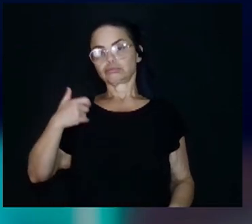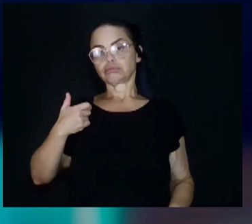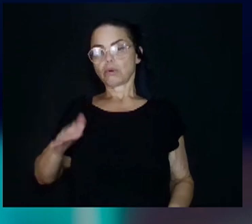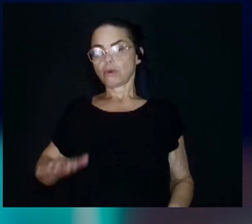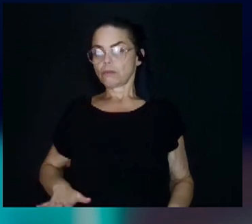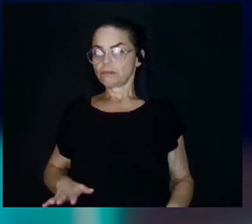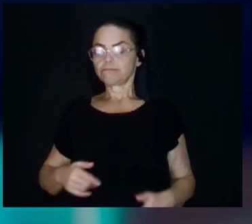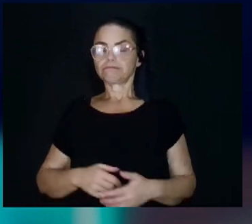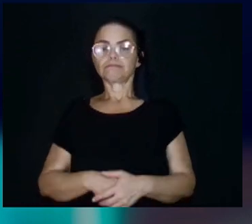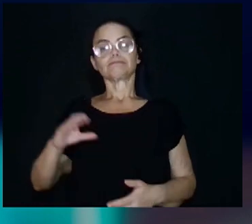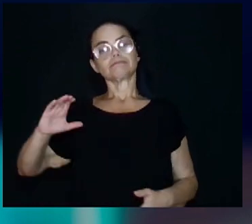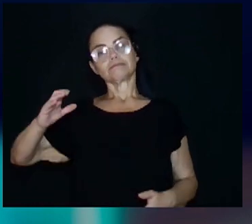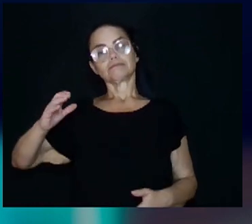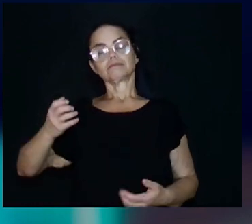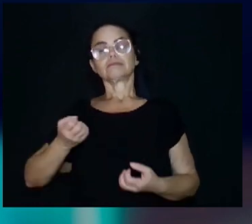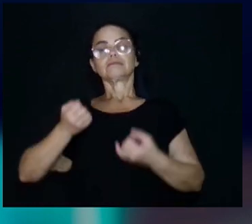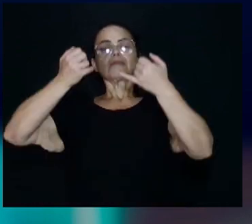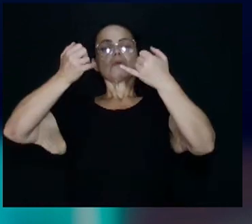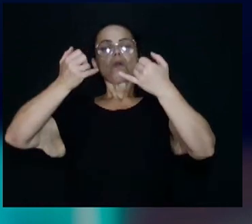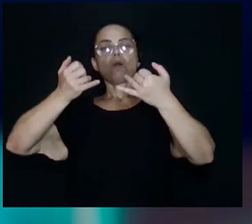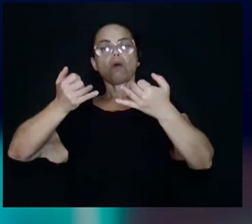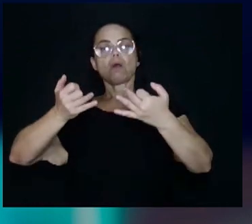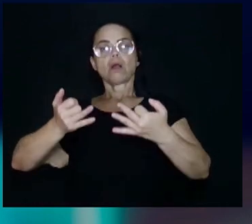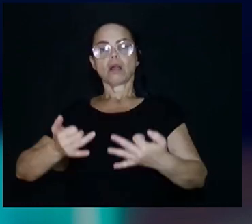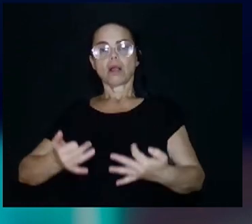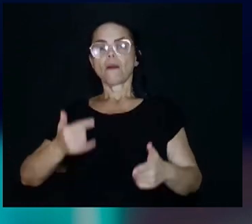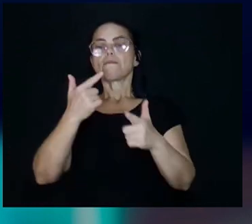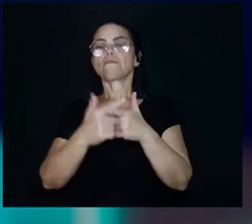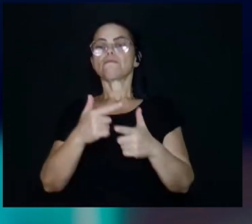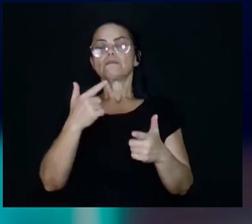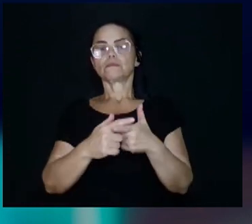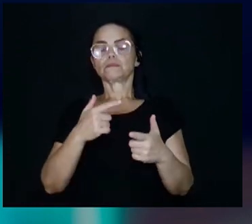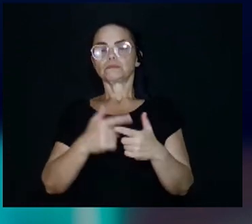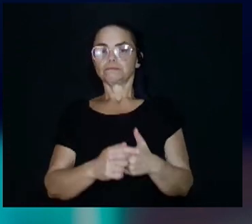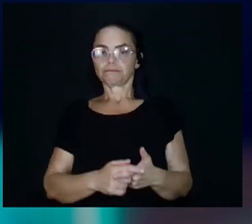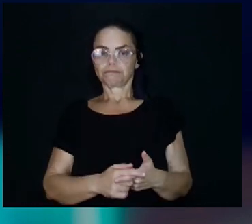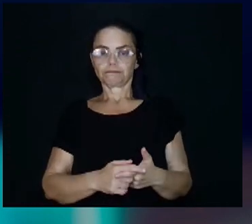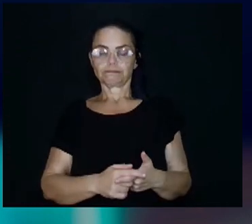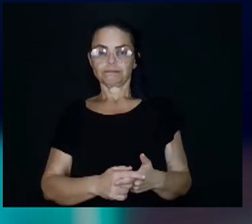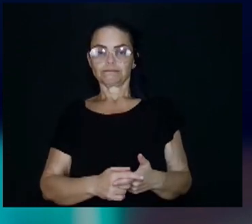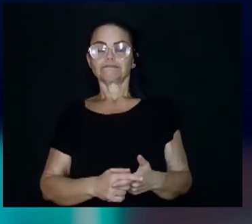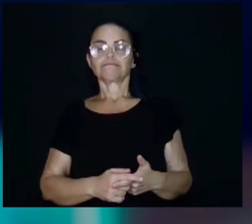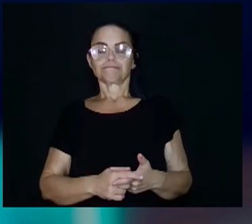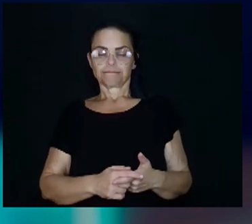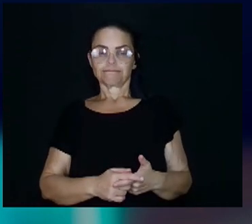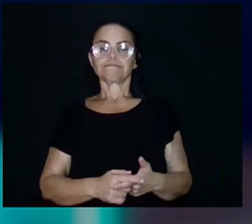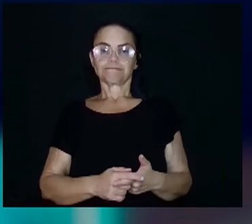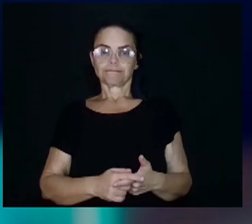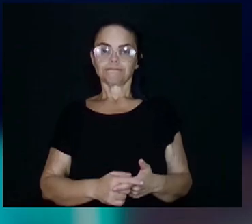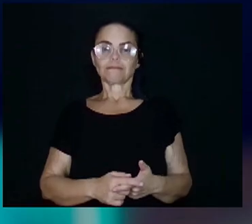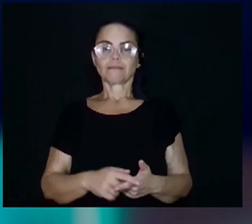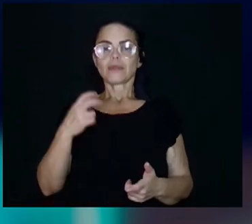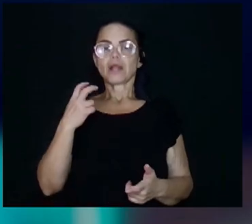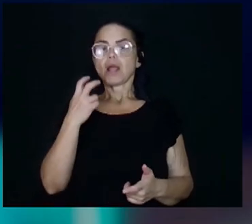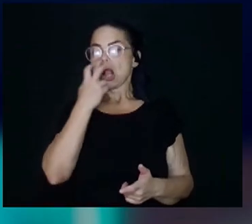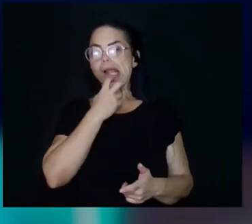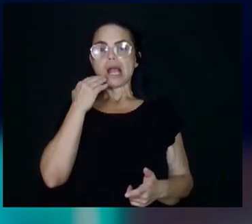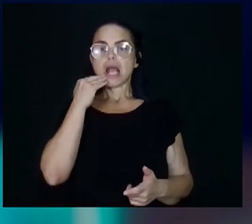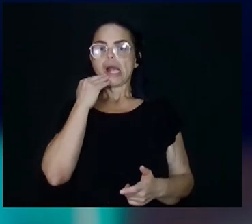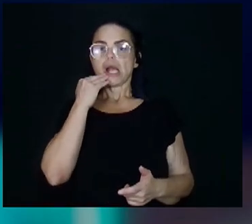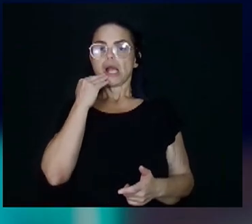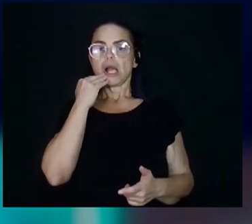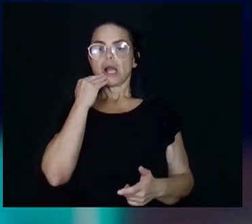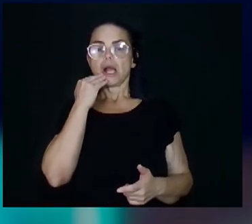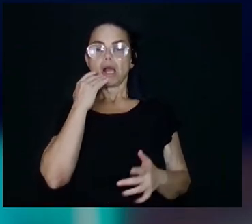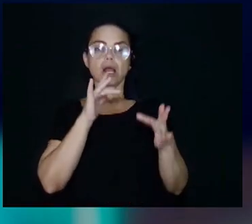vem explicando o porquê que o disparo, o gatilho para essa gagueira acontecer, está relacionado